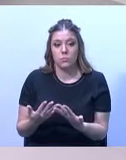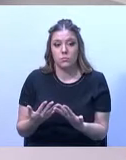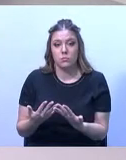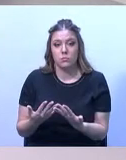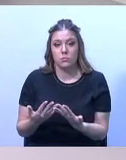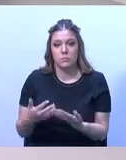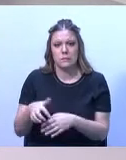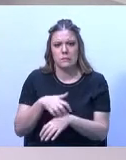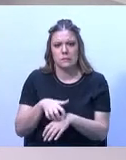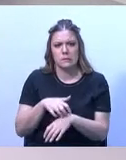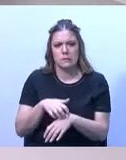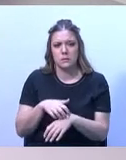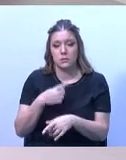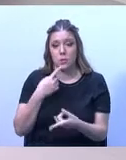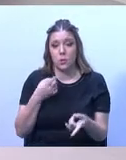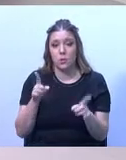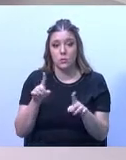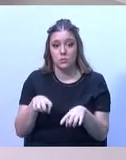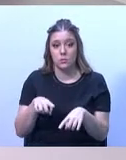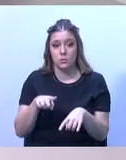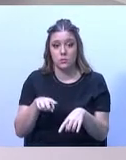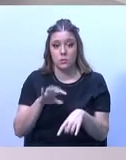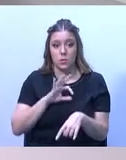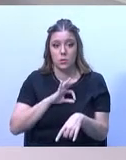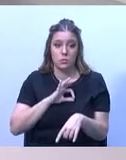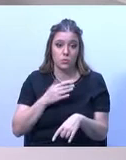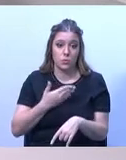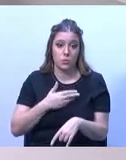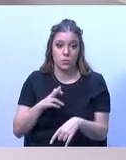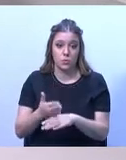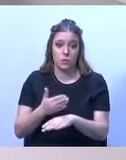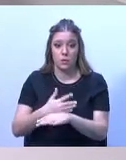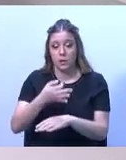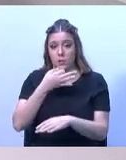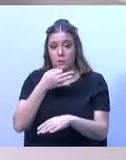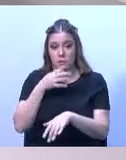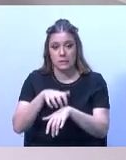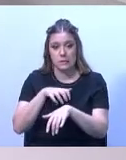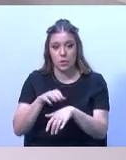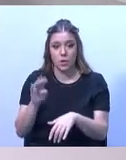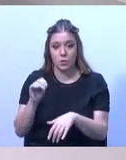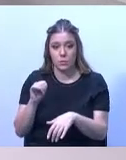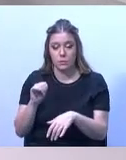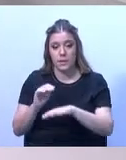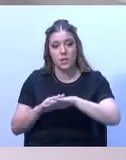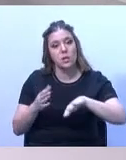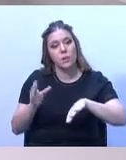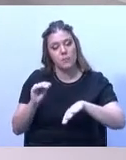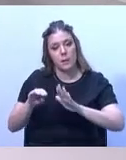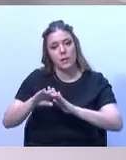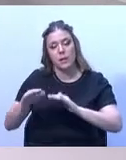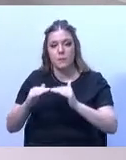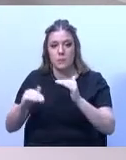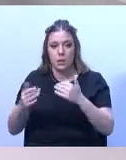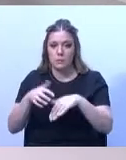a tal comichão, como o Sr. estava a falar, de uma comichão nos pés, mais ao pé esquerdo que não ao direito, mas tenho comichão